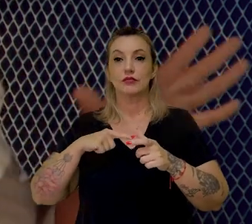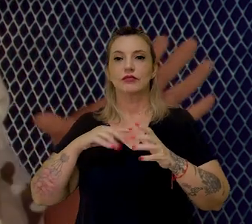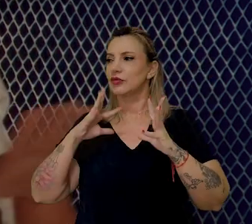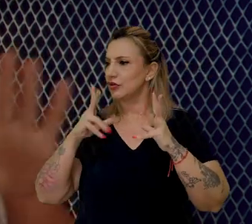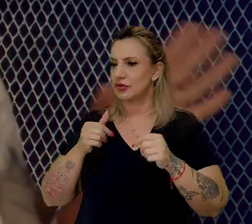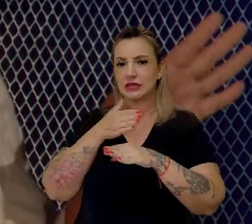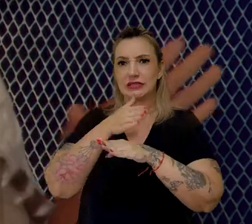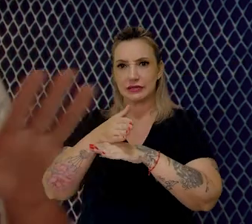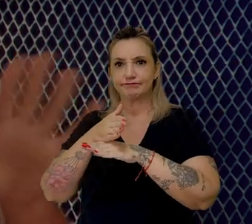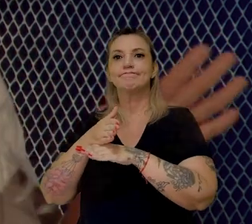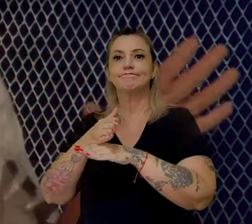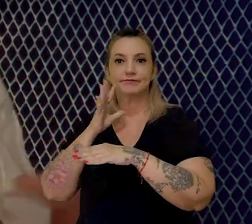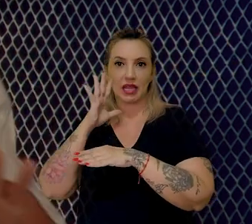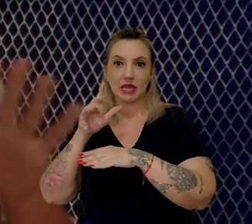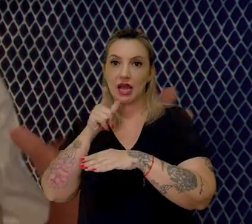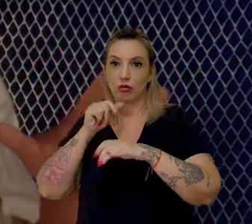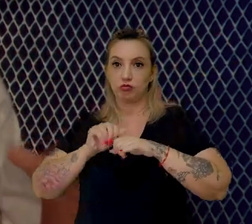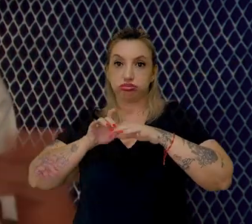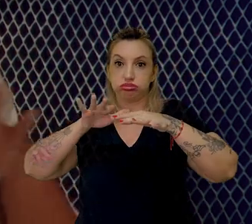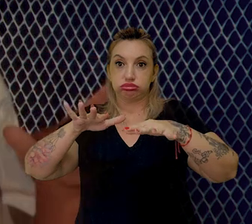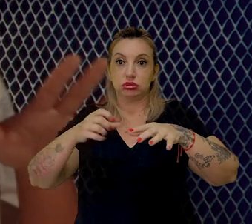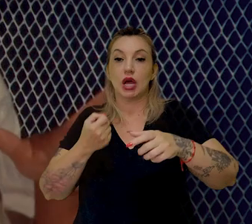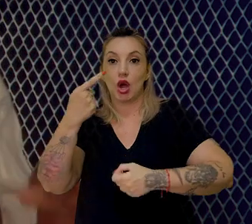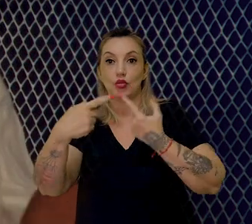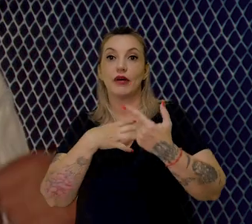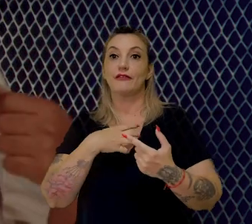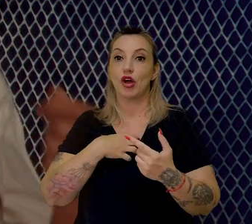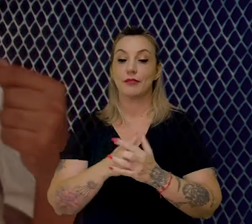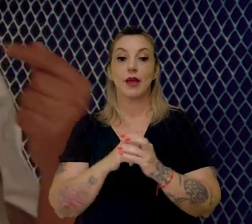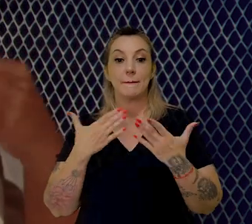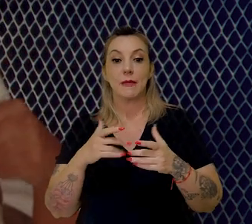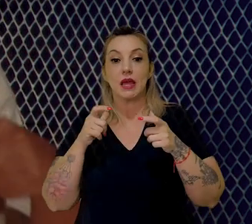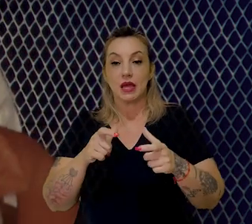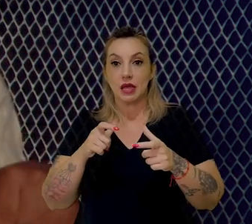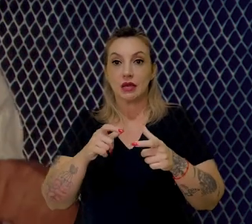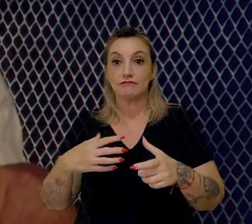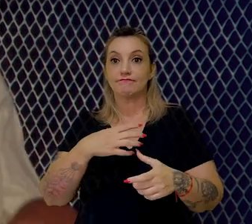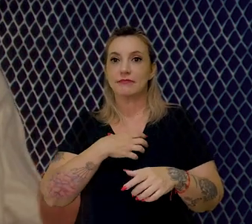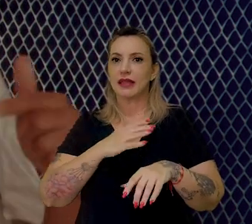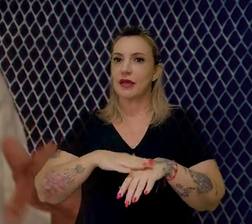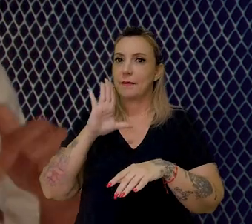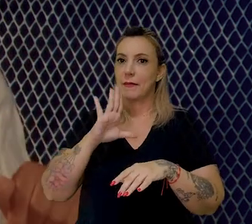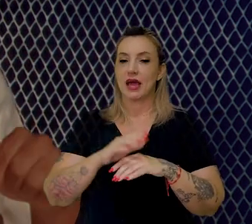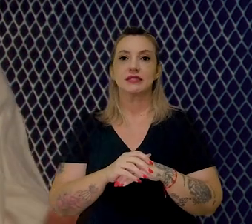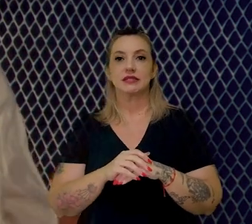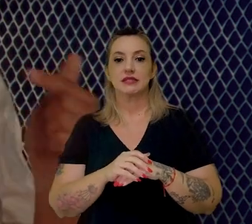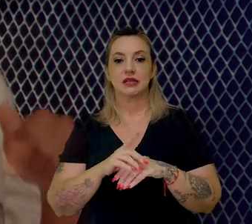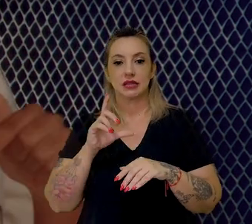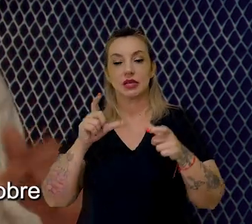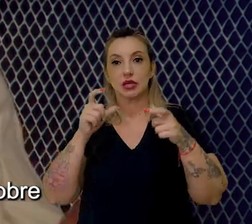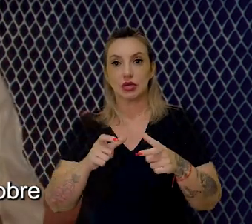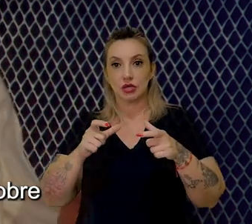Todo mundo foi afetado por essas enchentes de alguma forte de alguma forma mas Os territórios mais impactados justamente eram